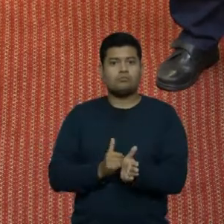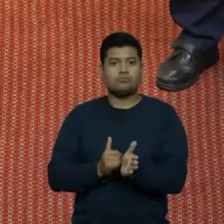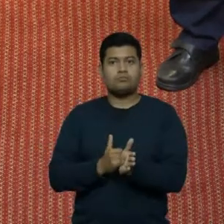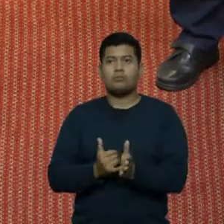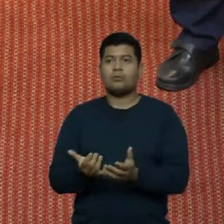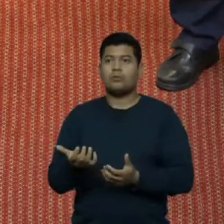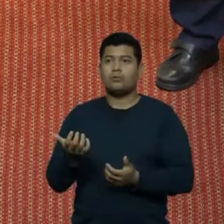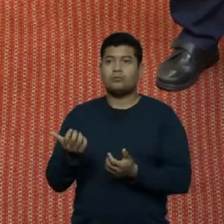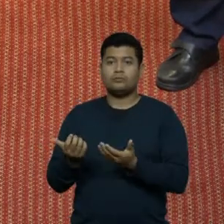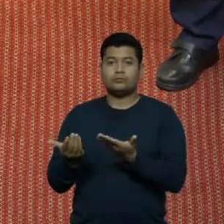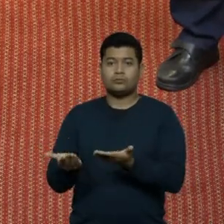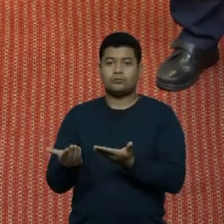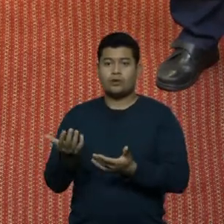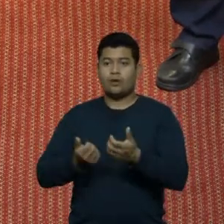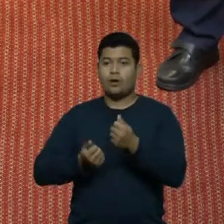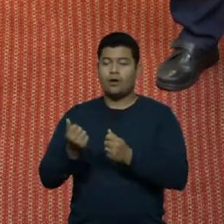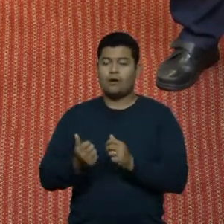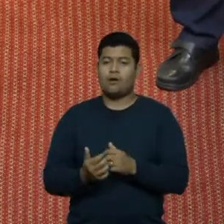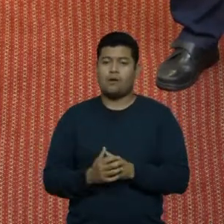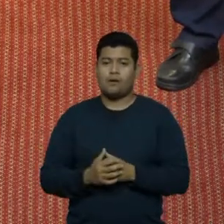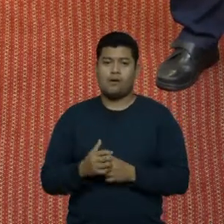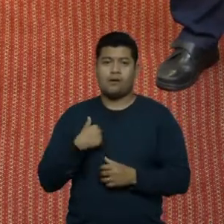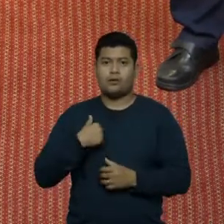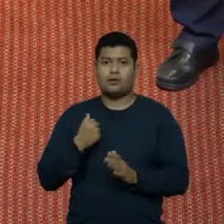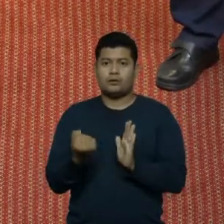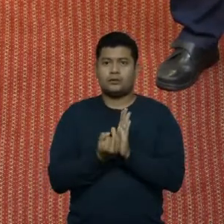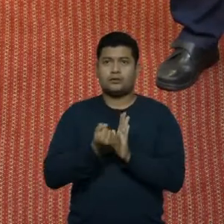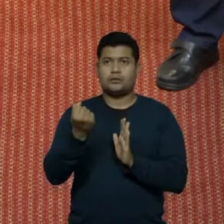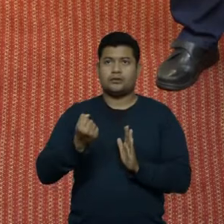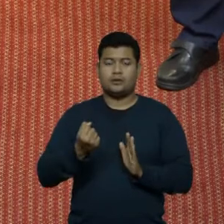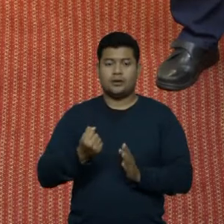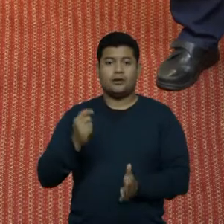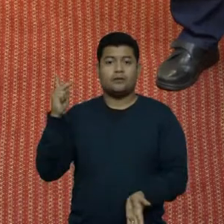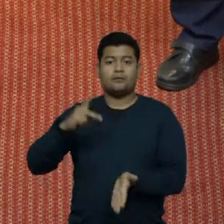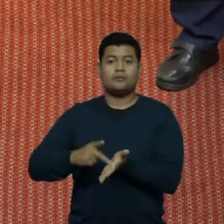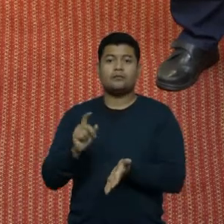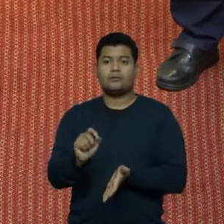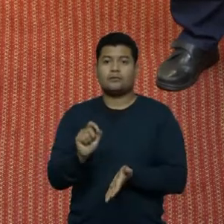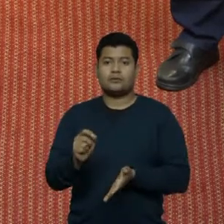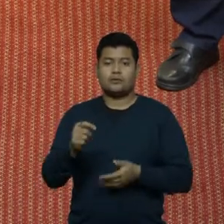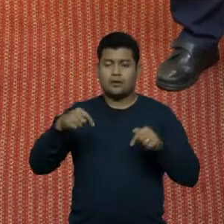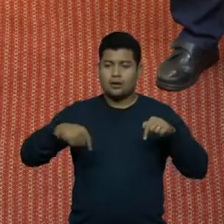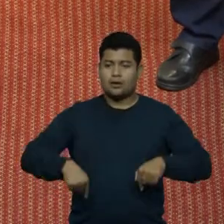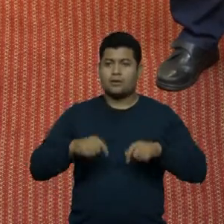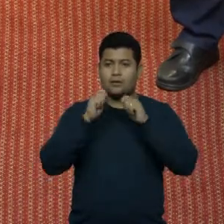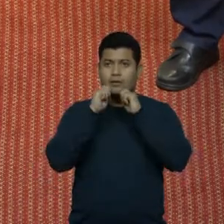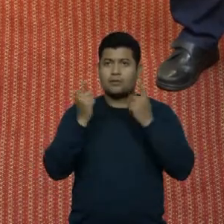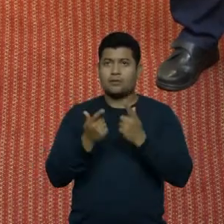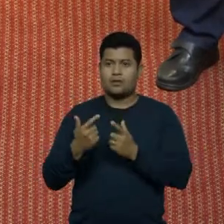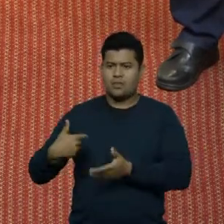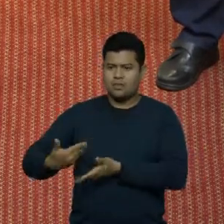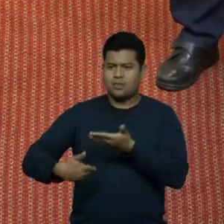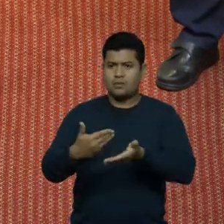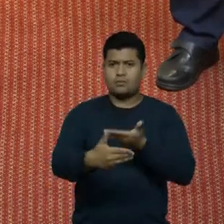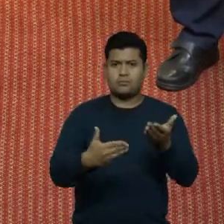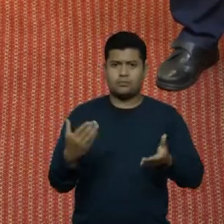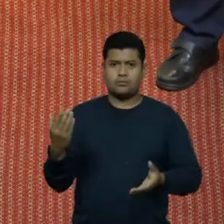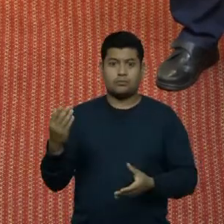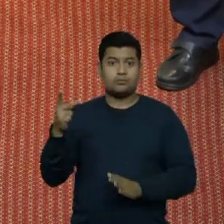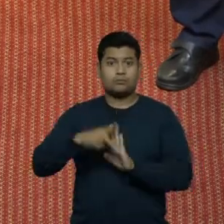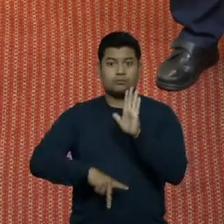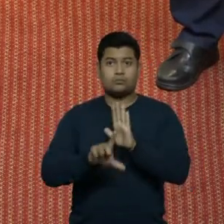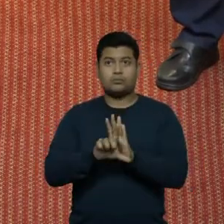quero deixar registrado aqui e nada mais que a verdade é de que nessa casa não tá me tornei um projeto de lei